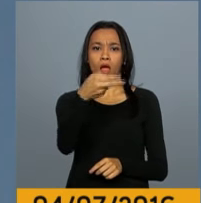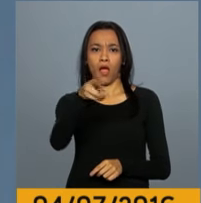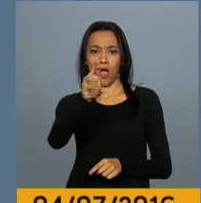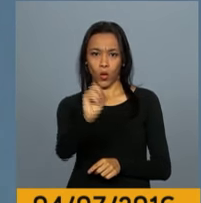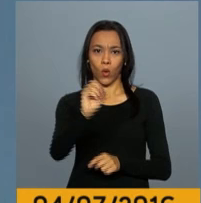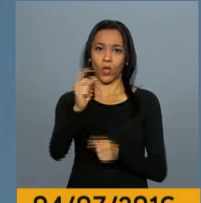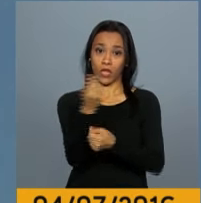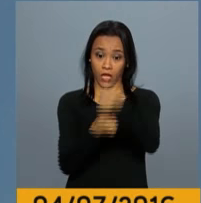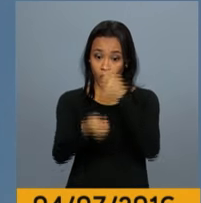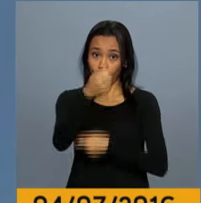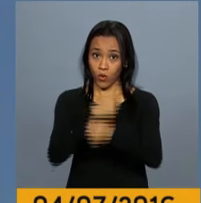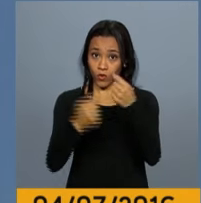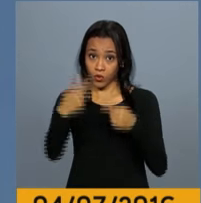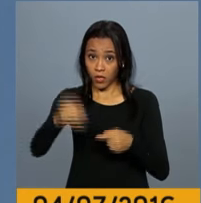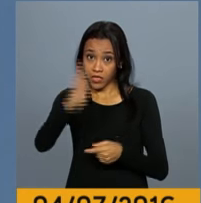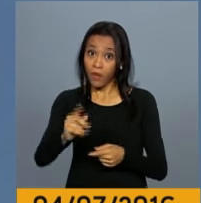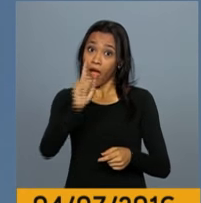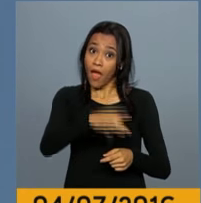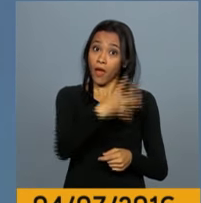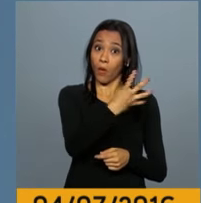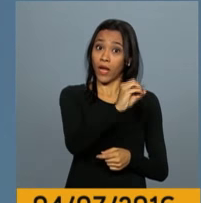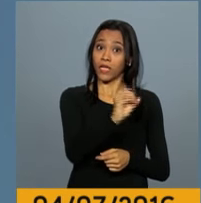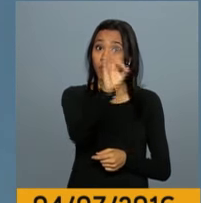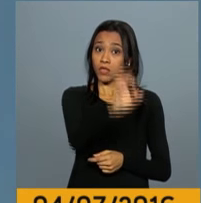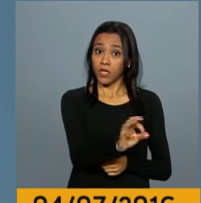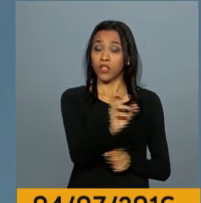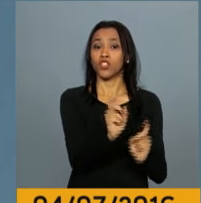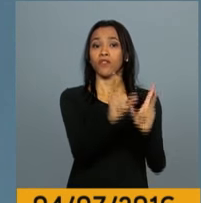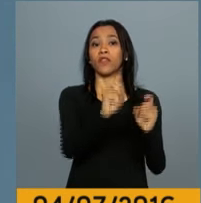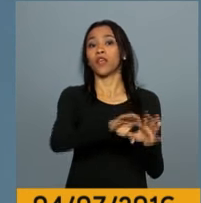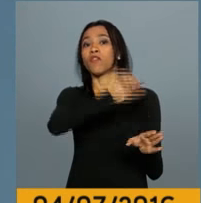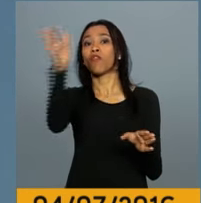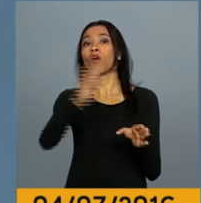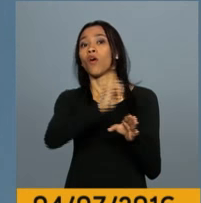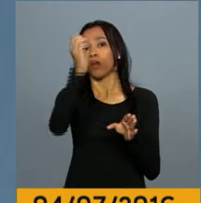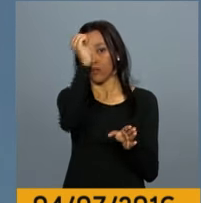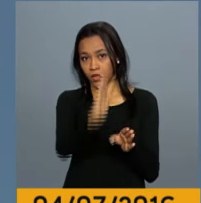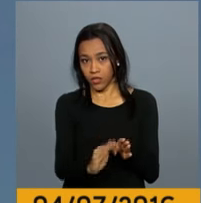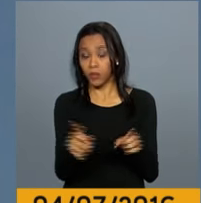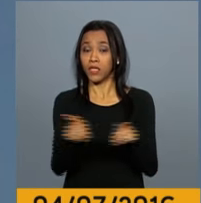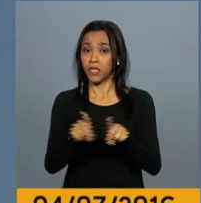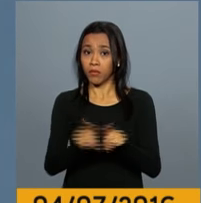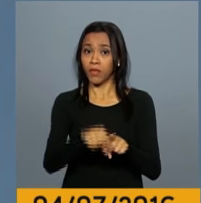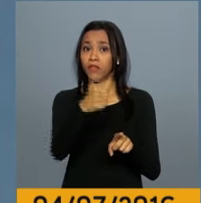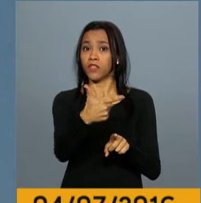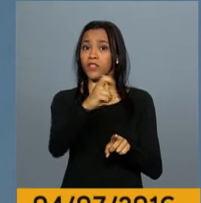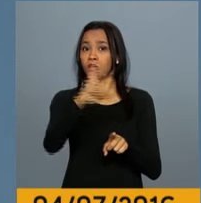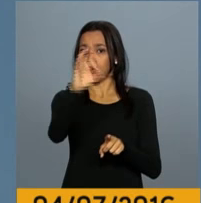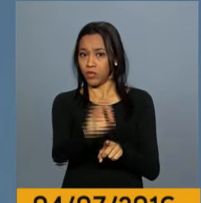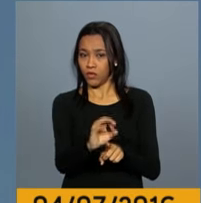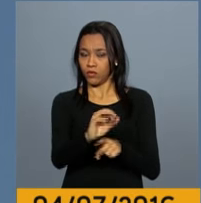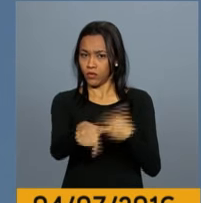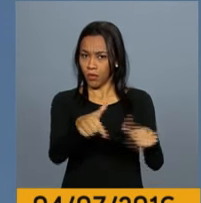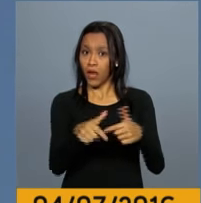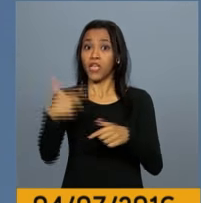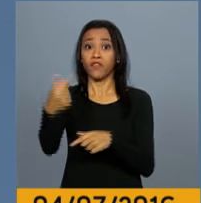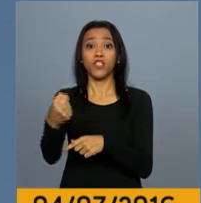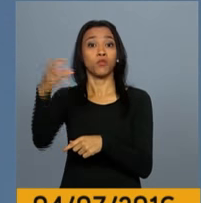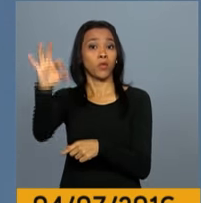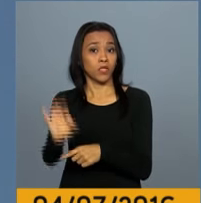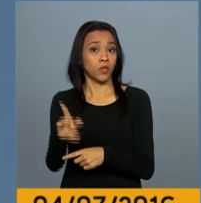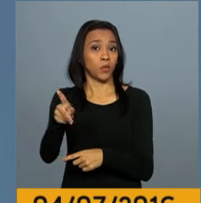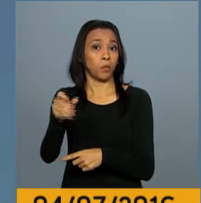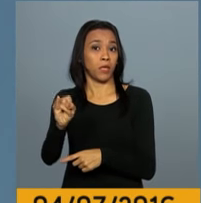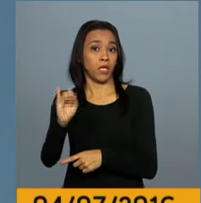de 40% das exportações e por 25% dos empregos e por cerca de 20% do PIB do